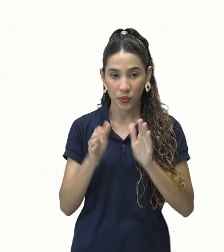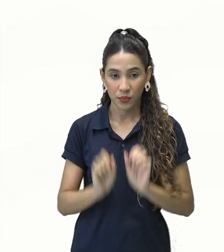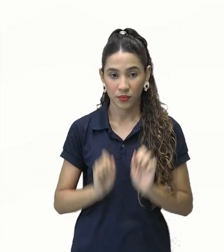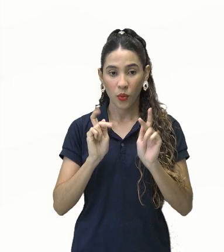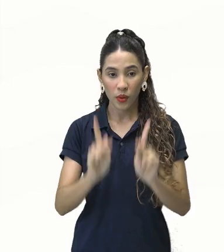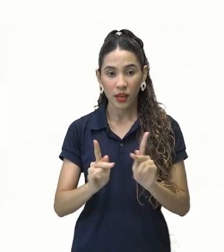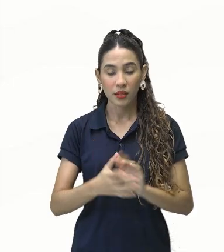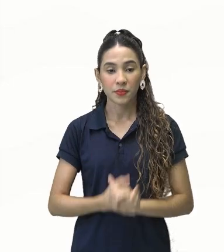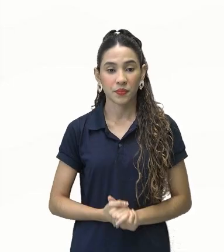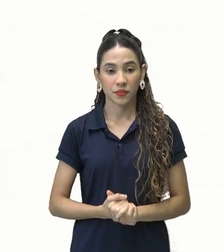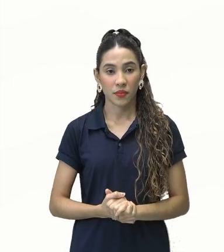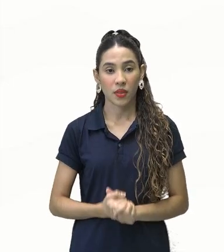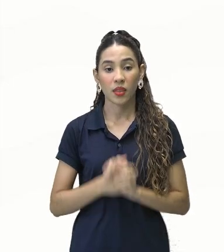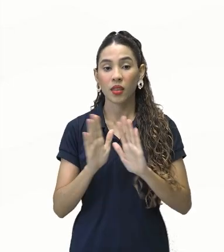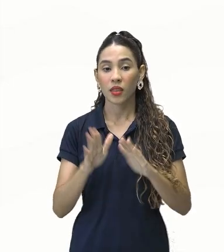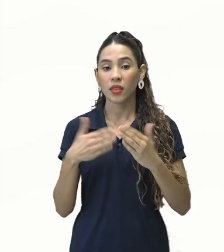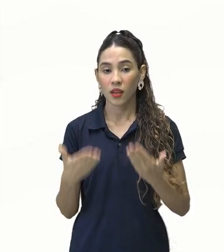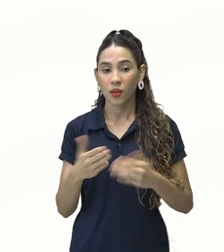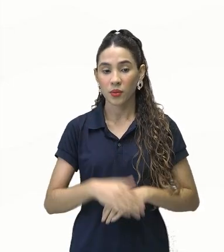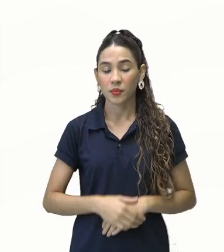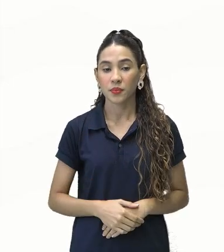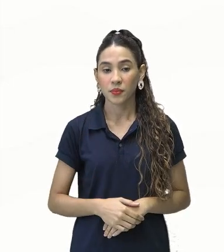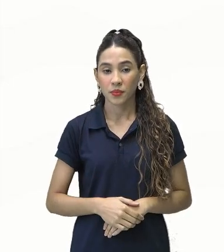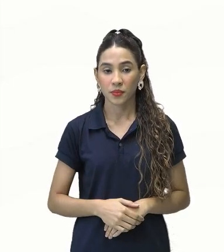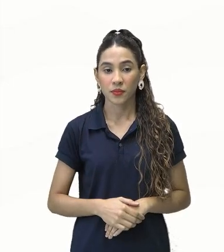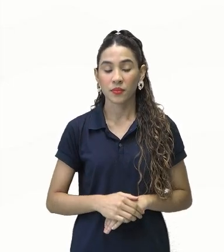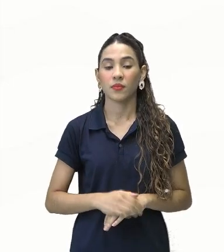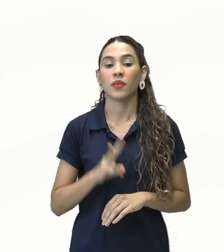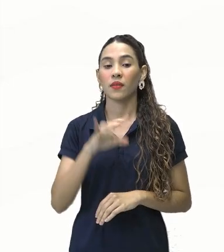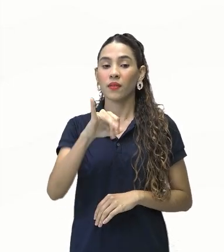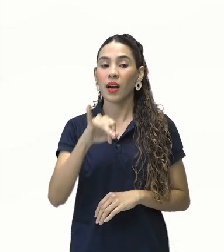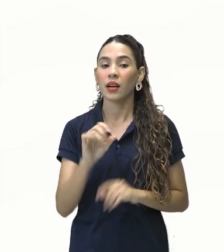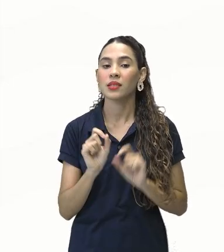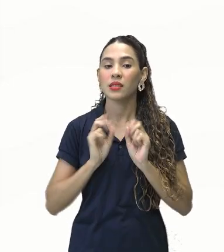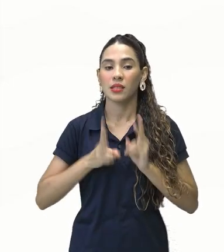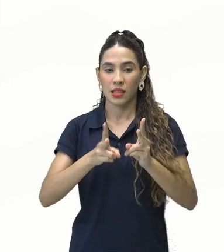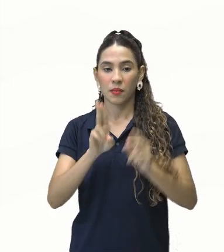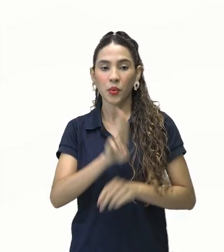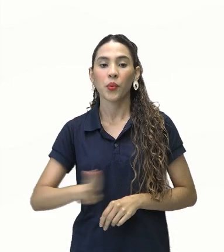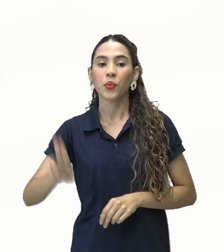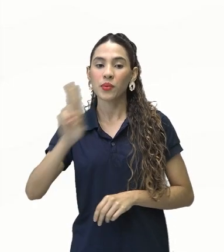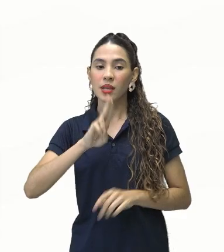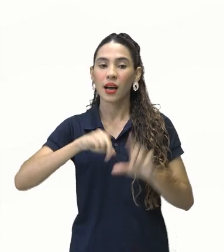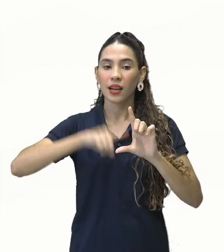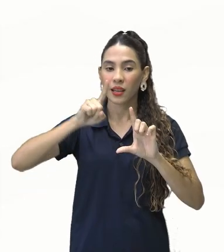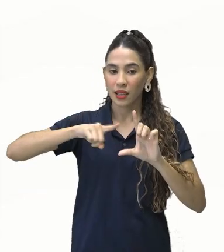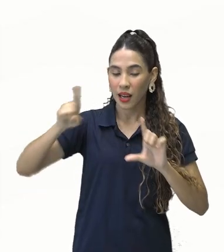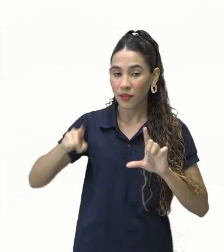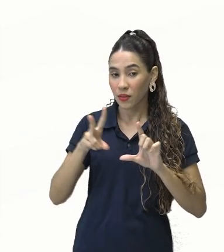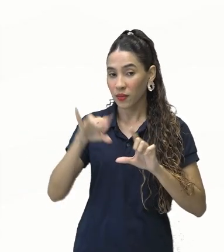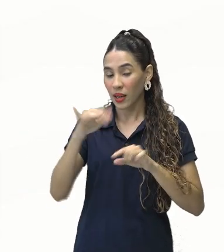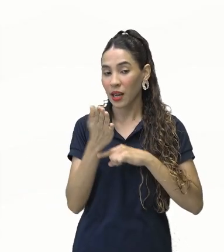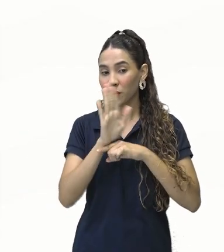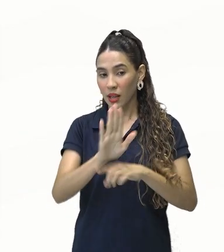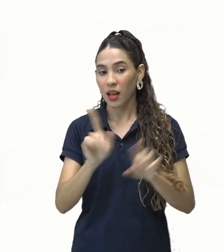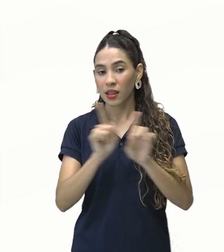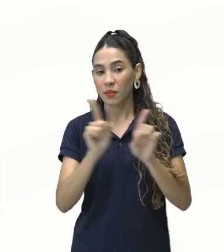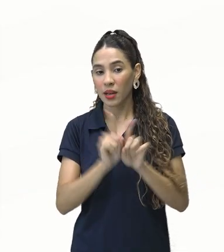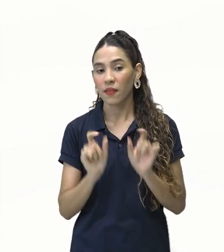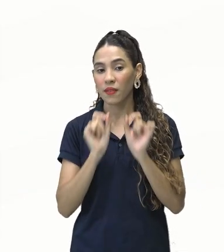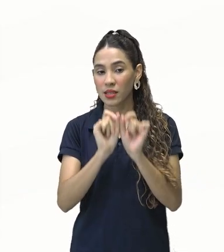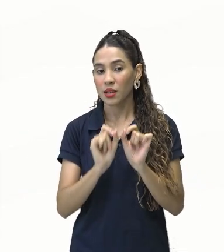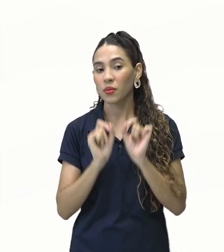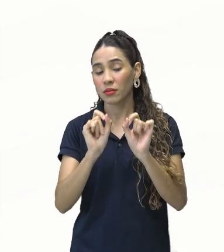Tudo bem? Então, né, a gente vai sempre utilizar ali os nossos gráficos para ajudar a gente a